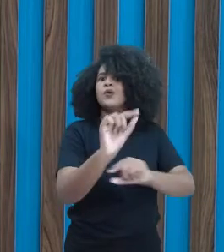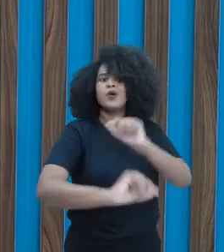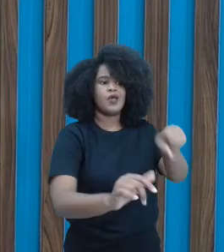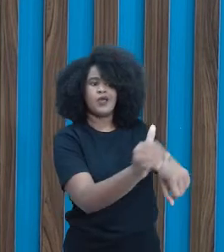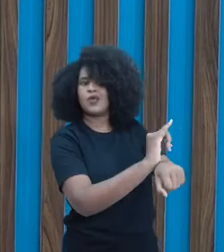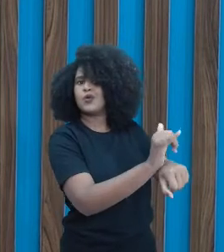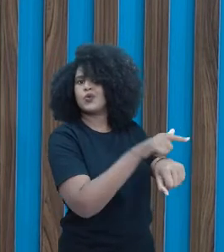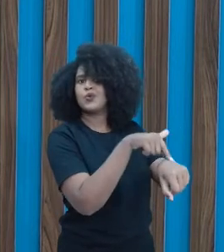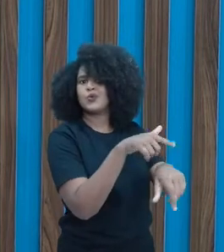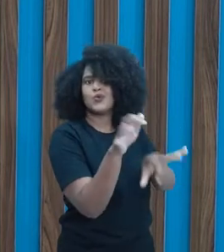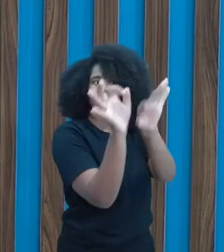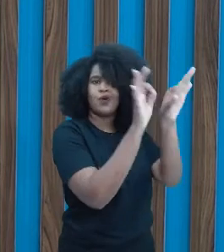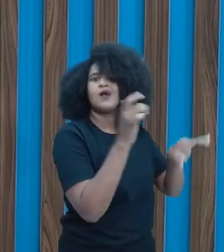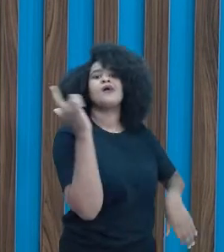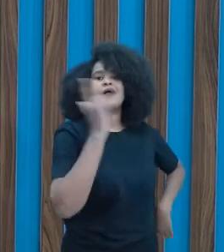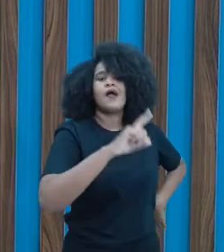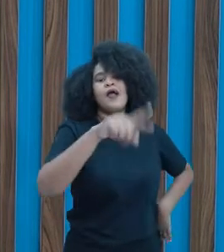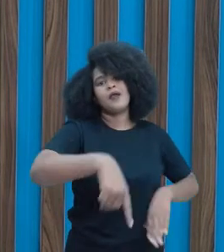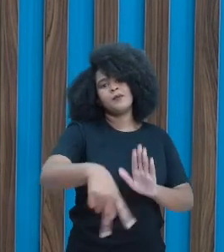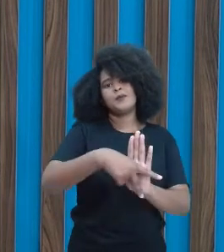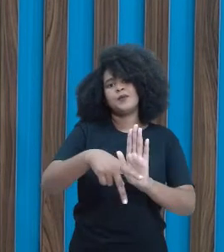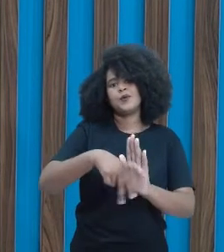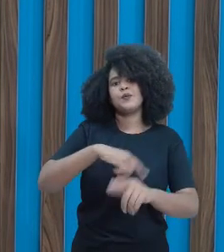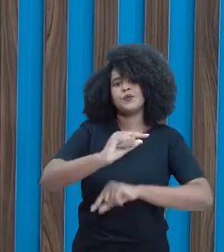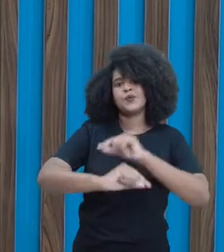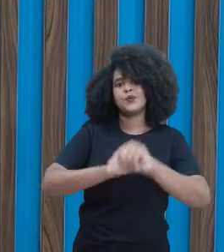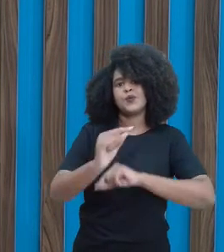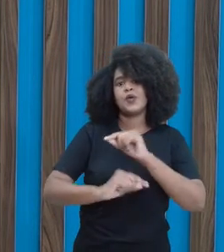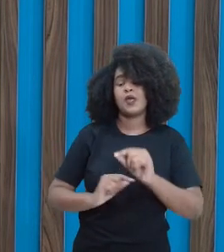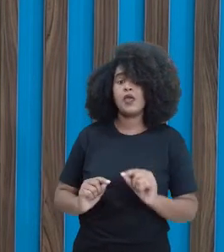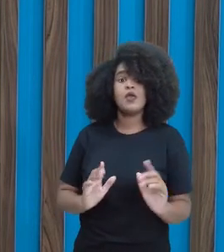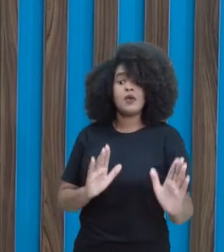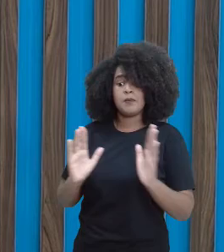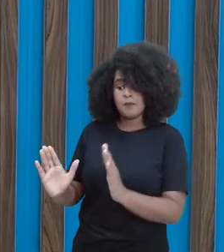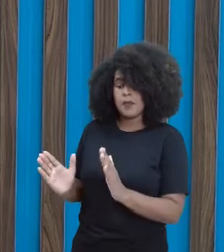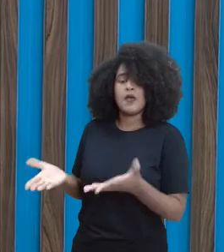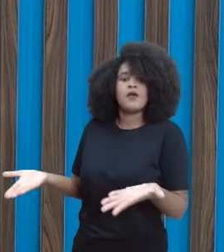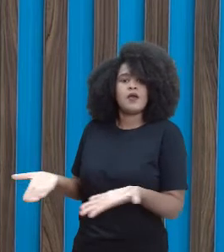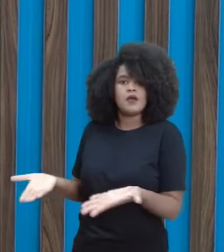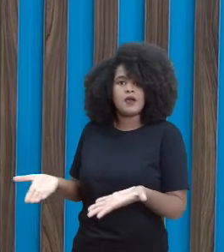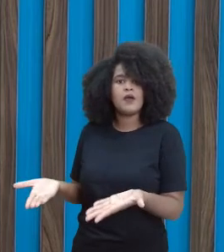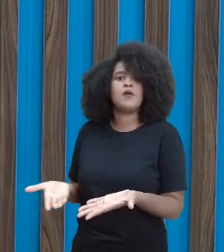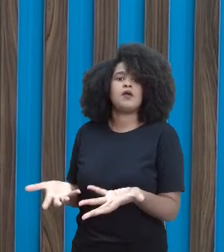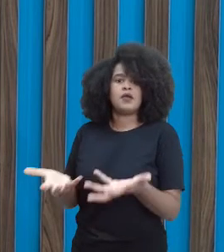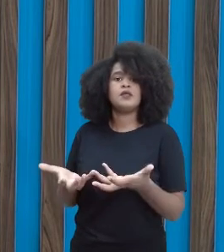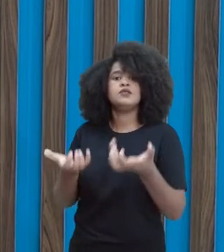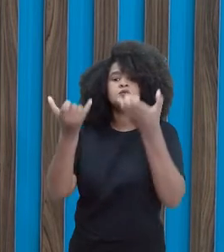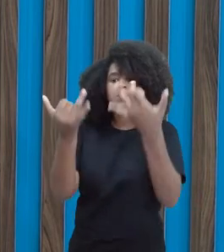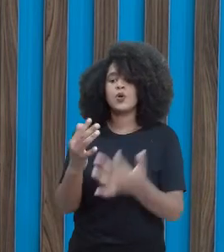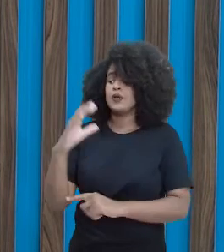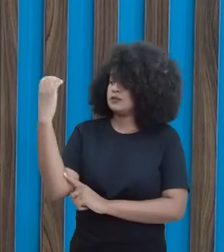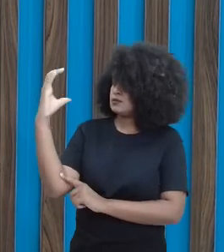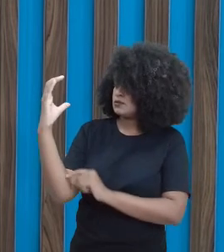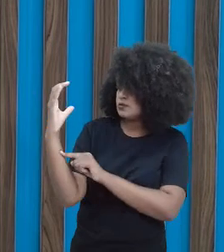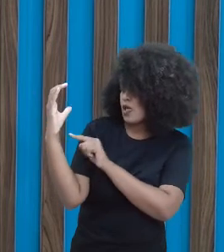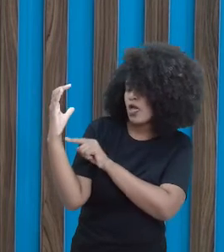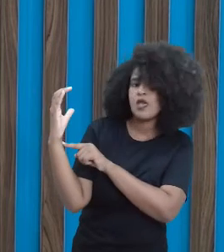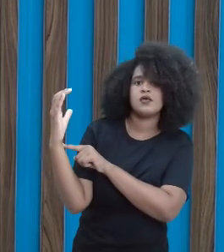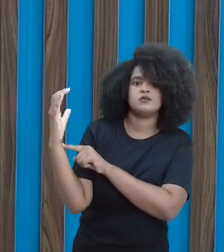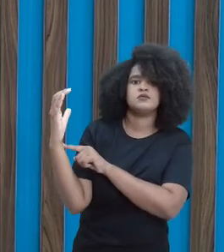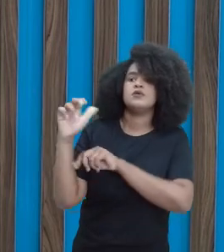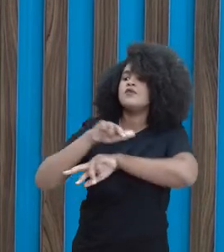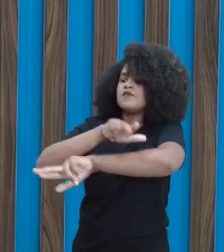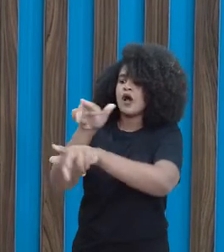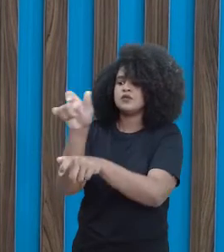do YouTube. Então, esse primeiro momento que eu gostaria de falar é a respeito dessa ciência. A ciência feita a